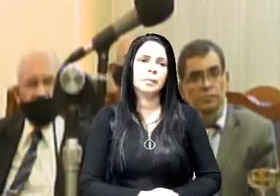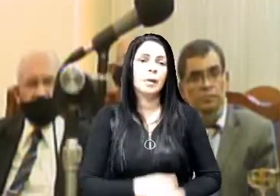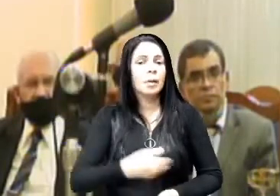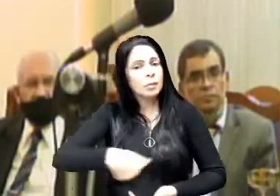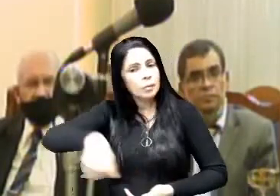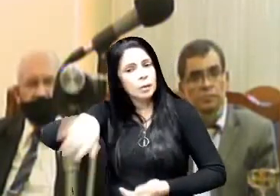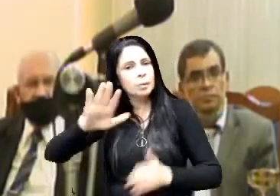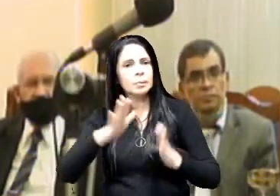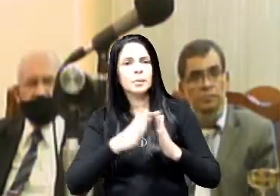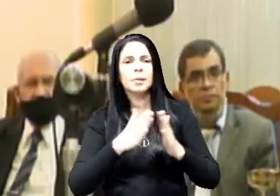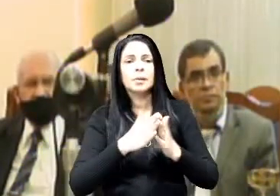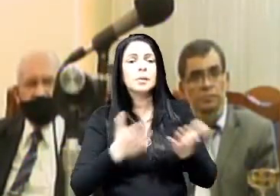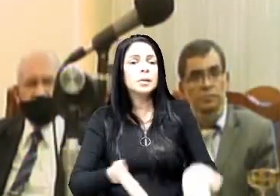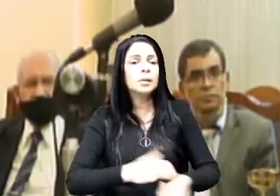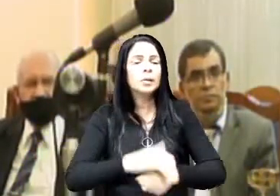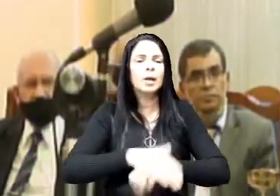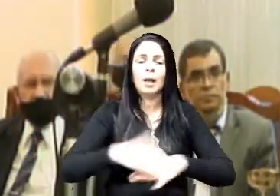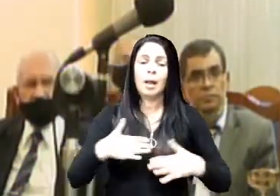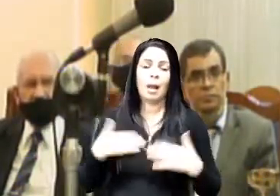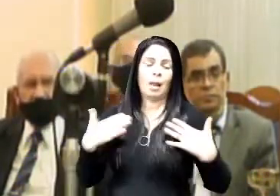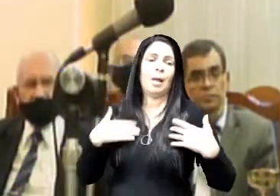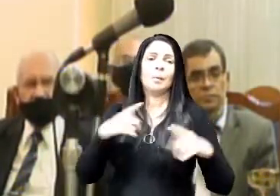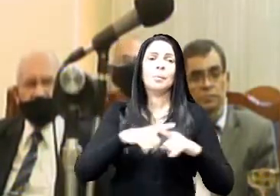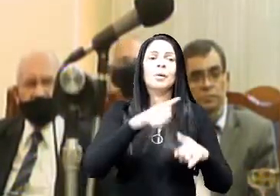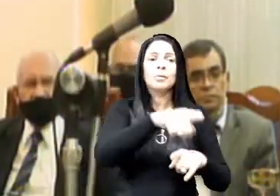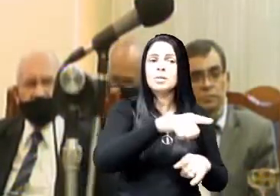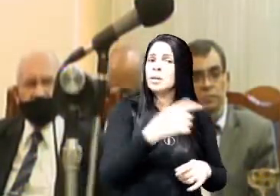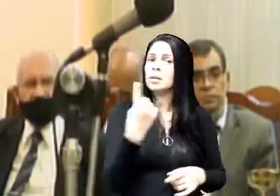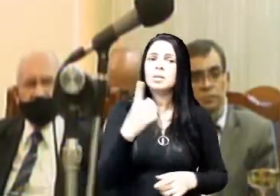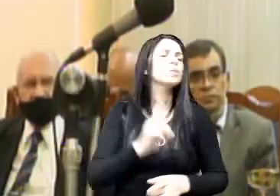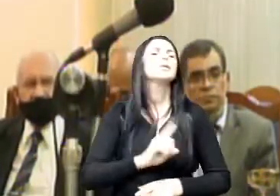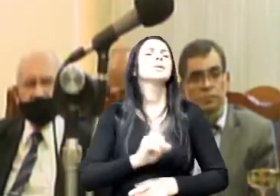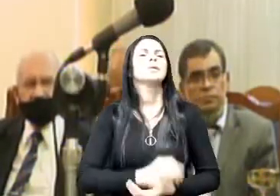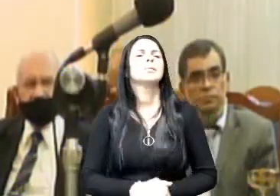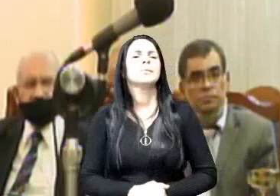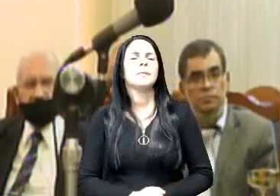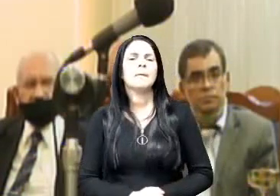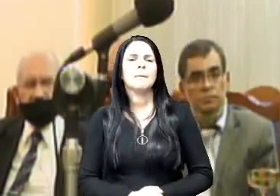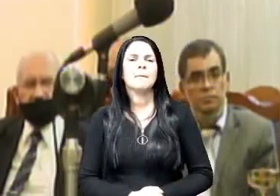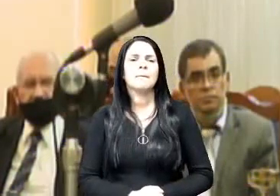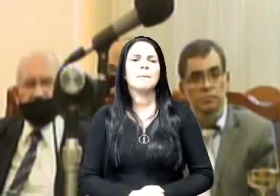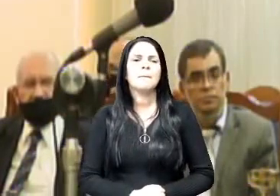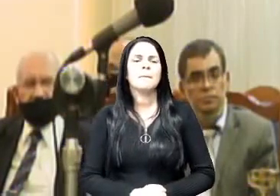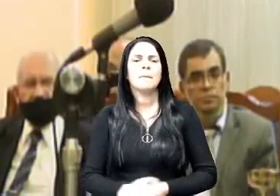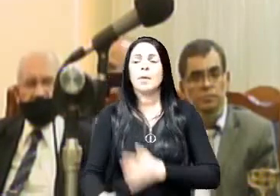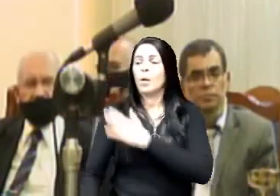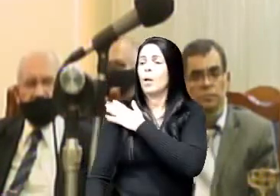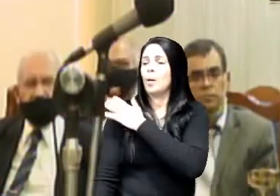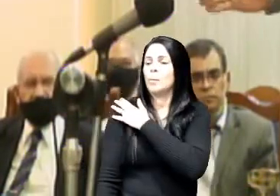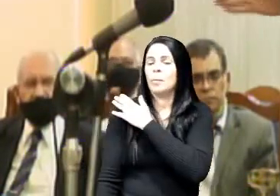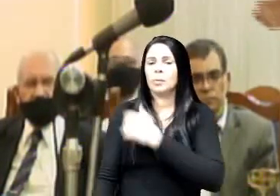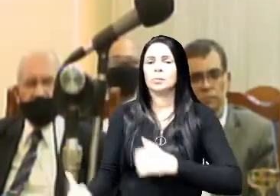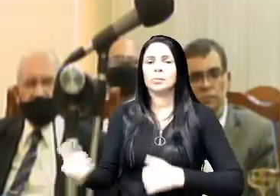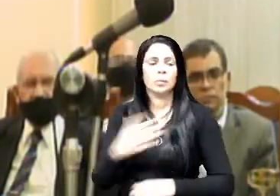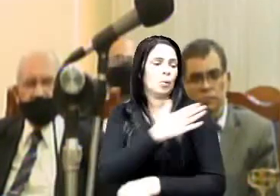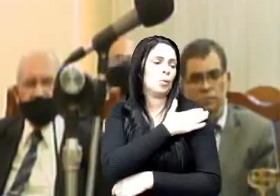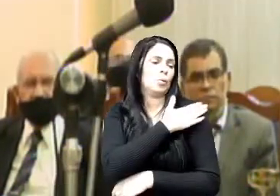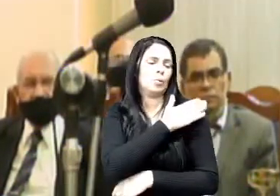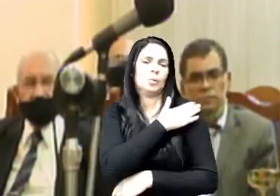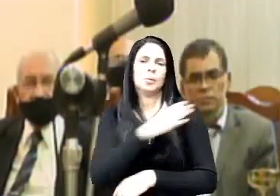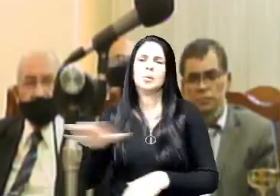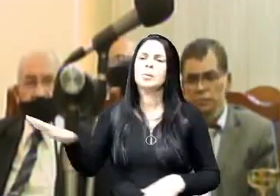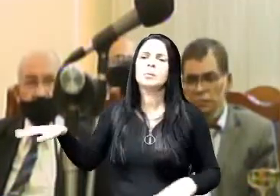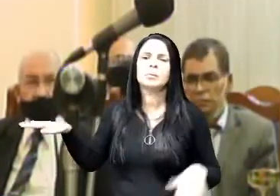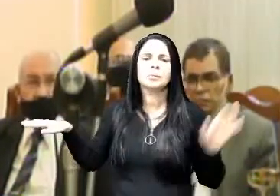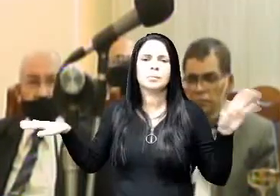essa noite alegre, porque você não está só, aleluia. Põe a mão no ombro dessa pessoa que está do seu lado aí, põe o obreiro, põe a mão no ombro